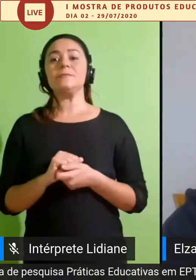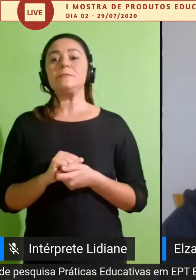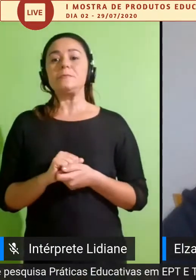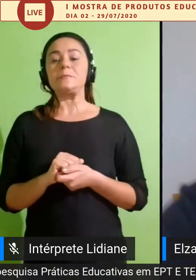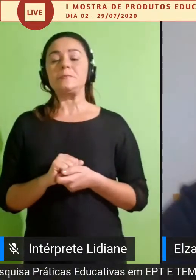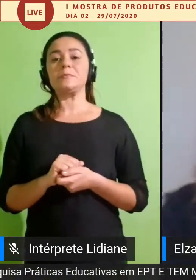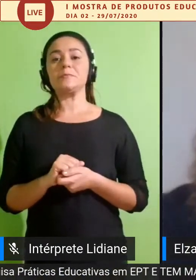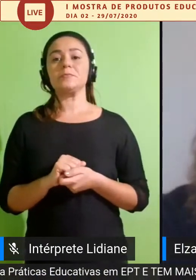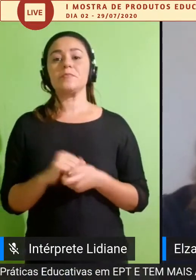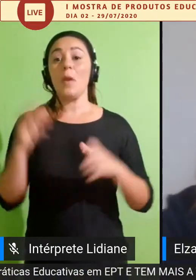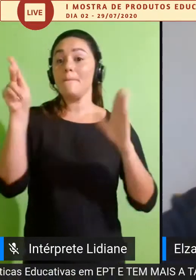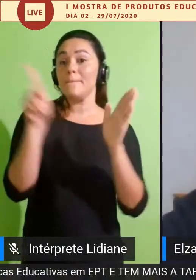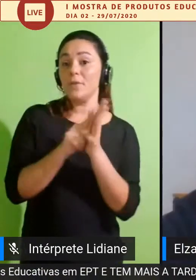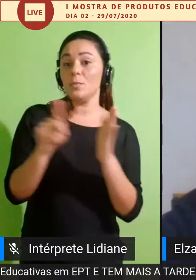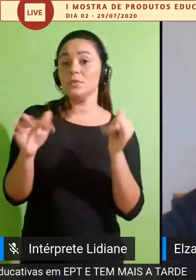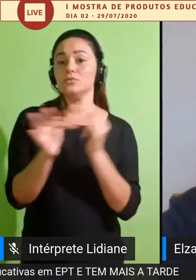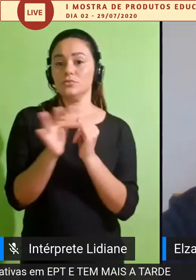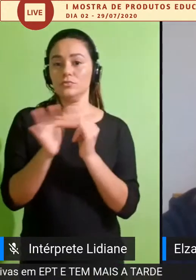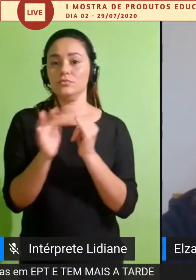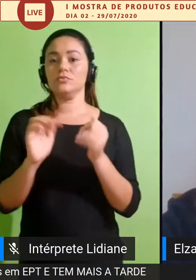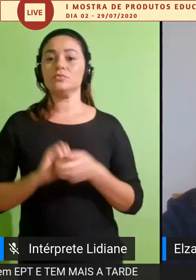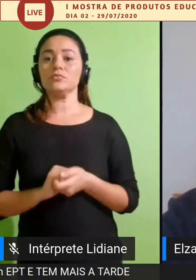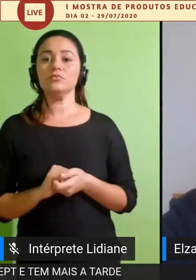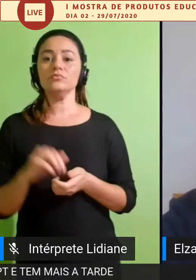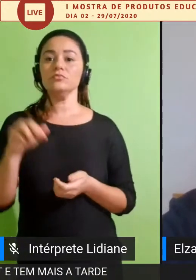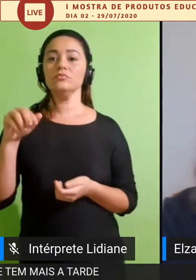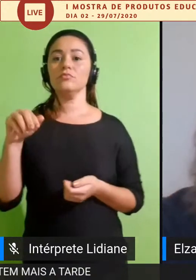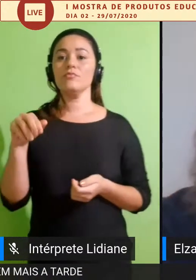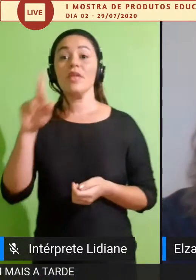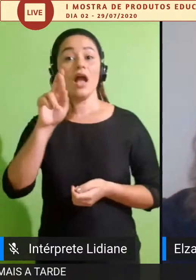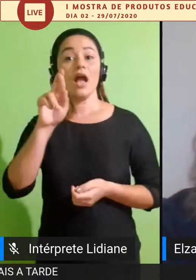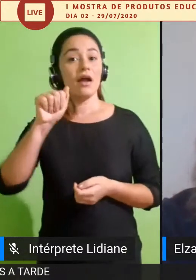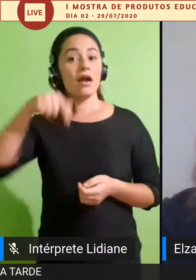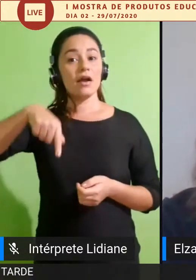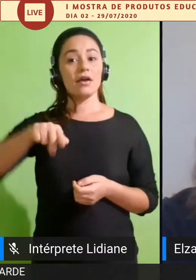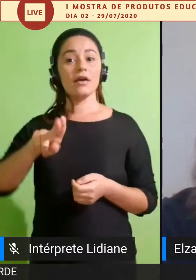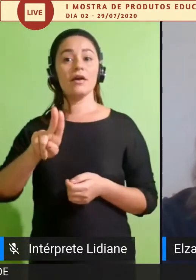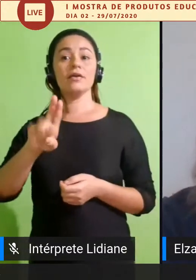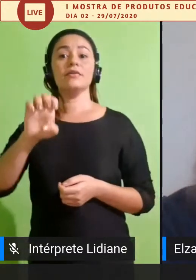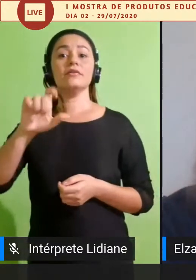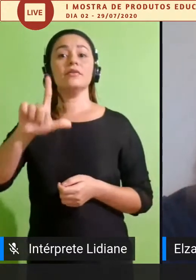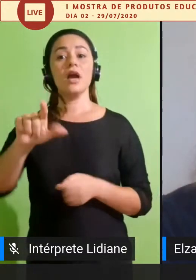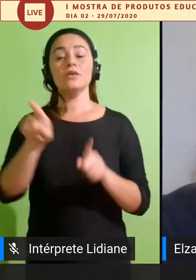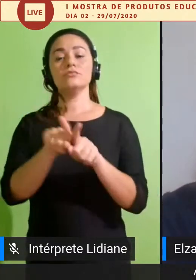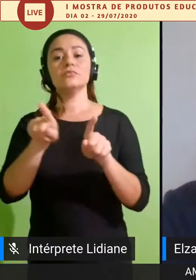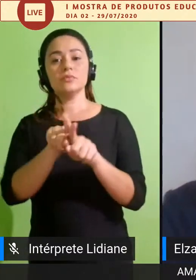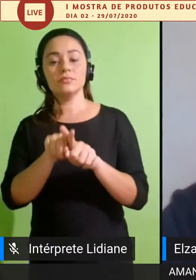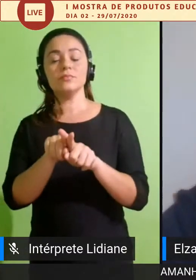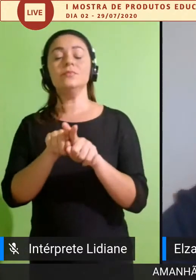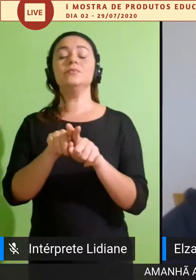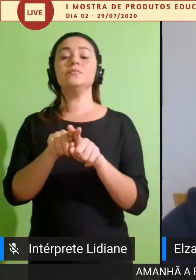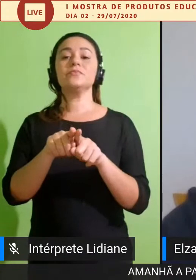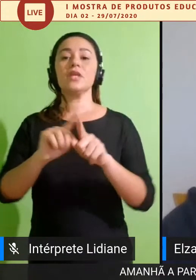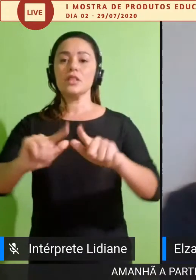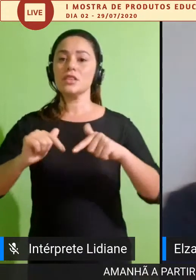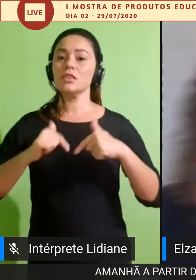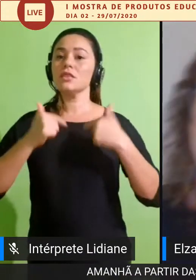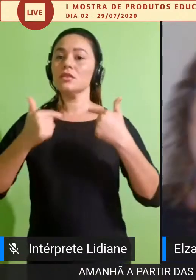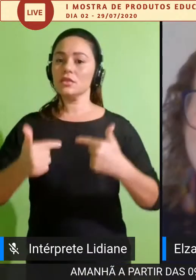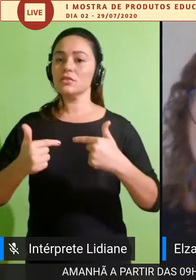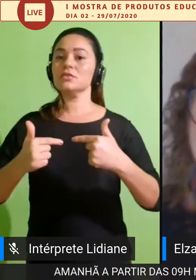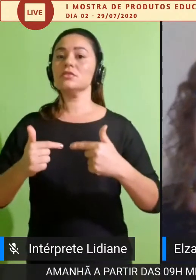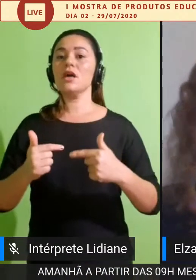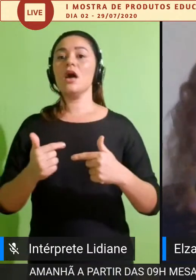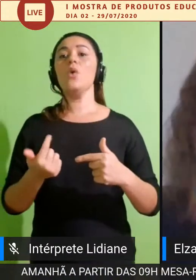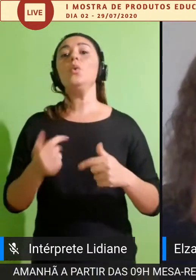A Raquel, ela também atua na área do serviço social na política da educação, já trabalhou, foi colega nossa